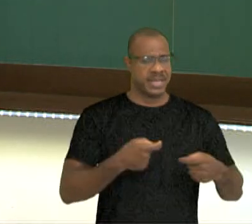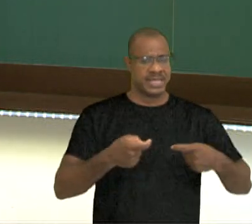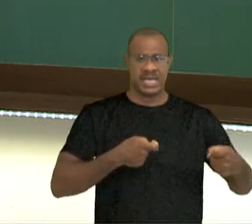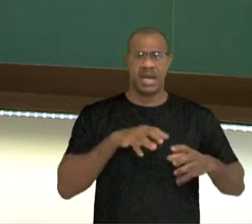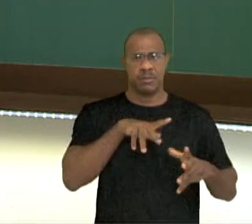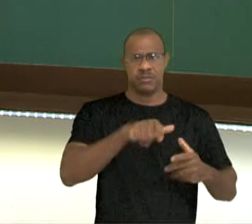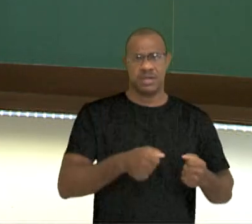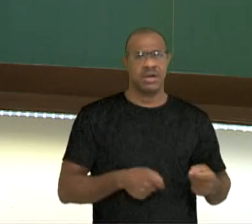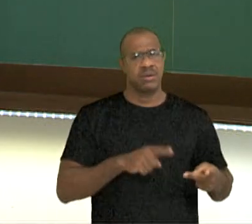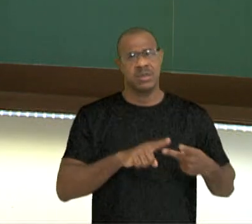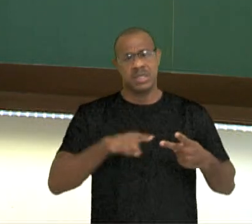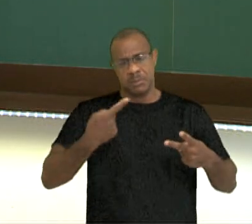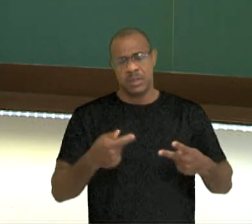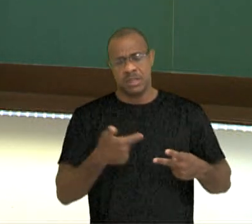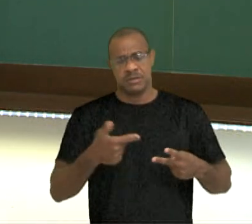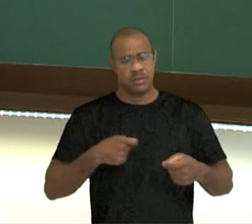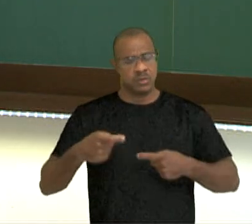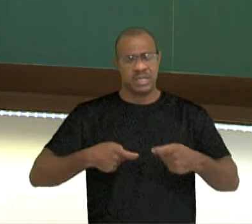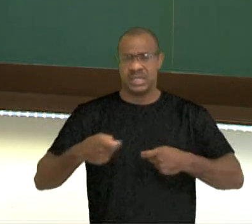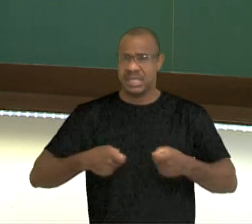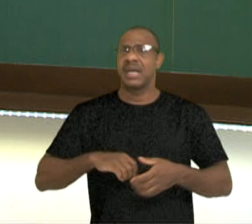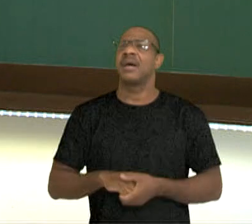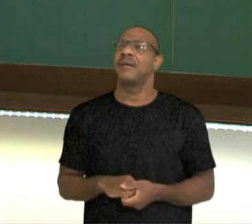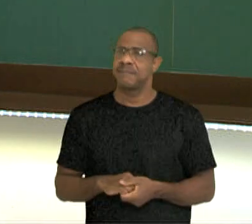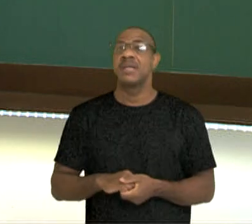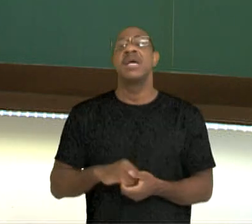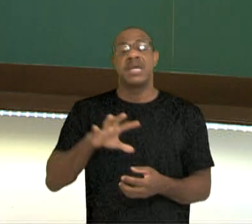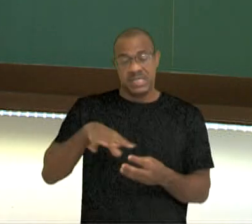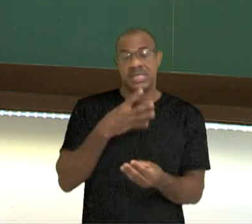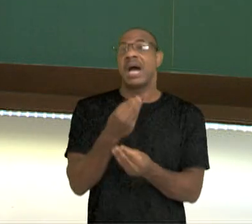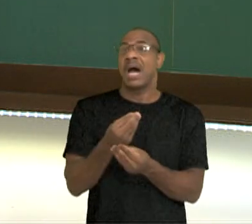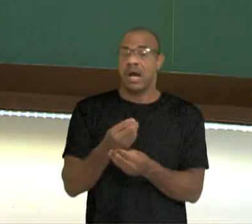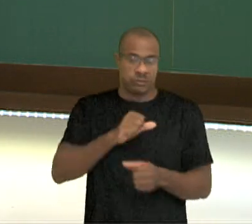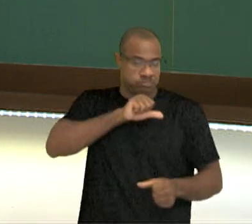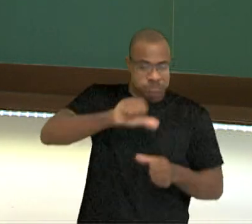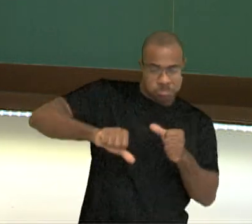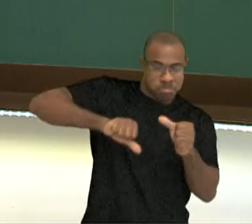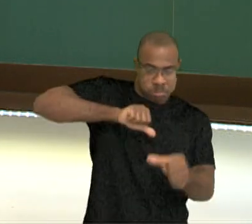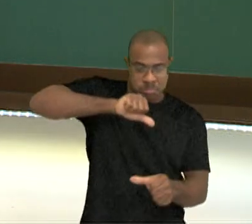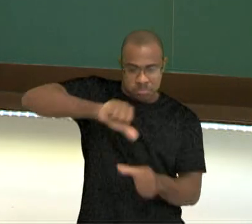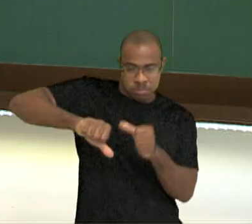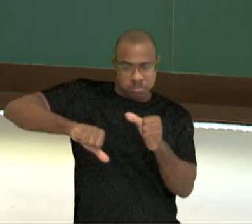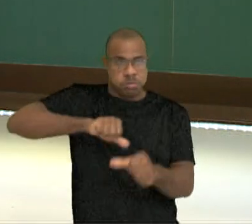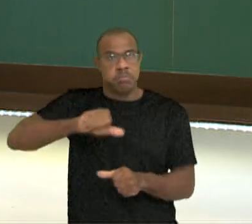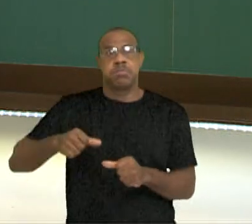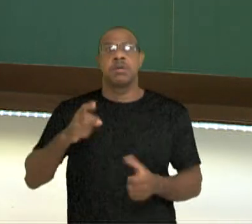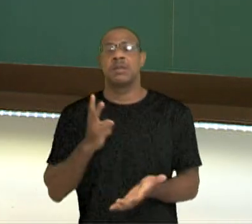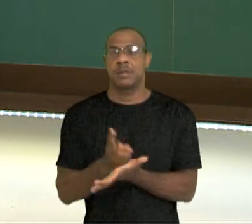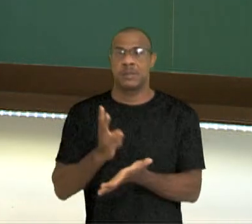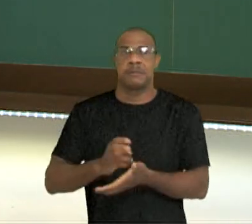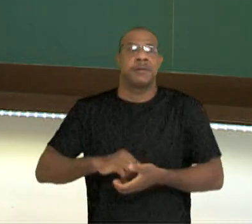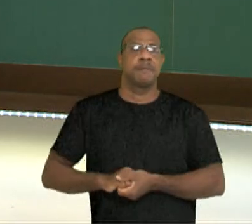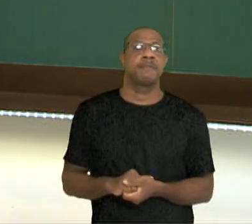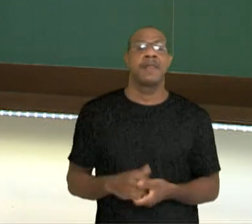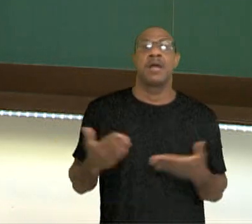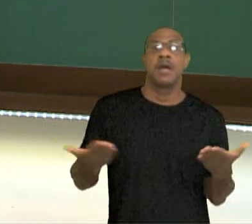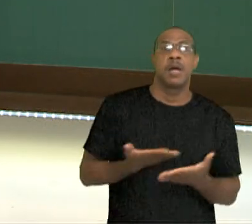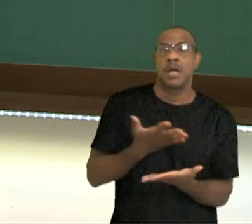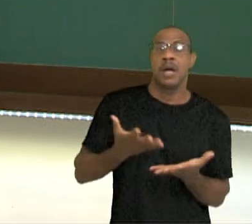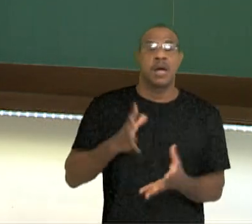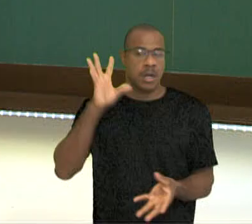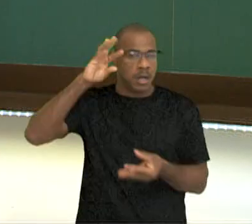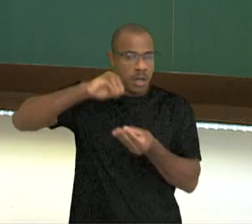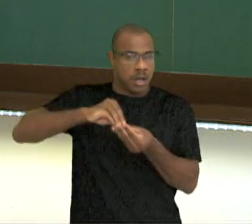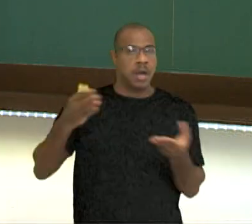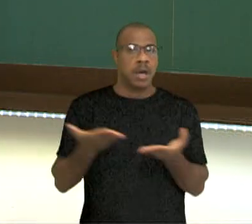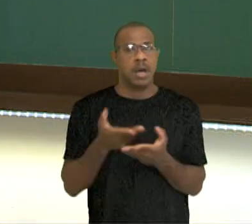no pós-Segunda Guerra, e a arte vem se ressignificando, se reinventando a cada dia mais. Tendo em vista tudo que nós conversamos aqui,